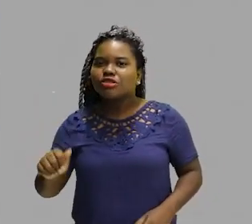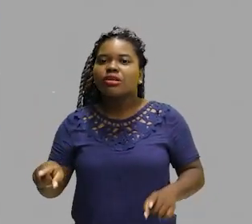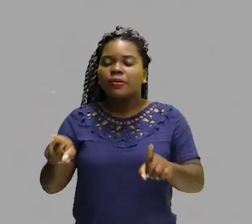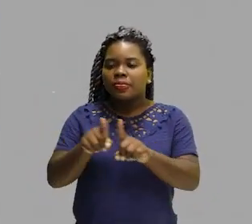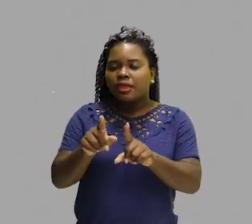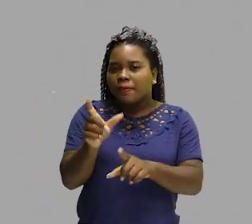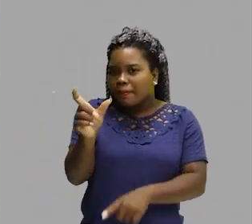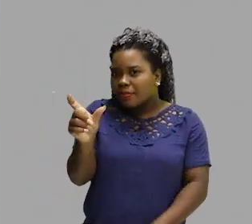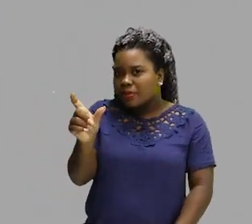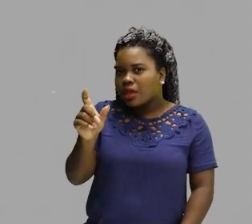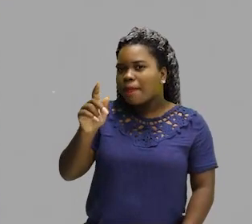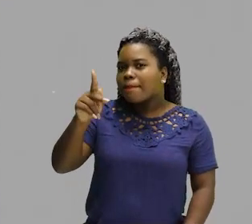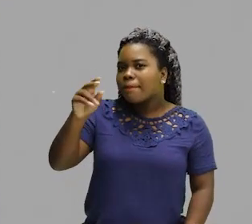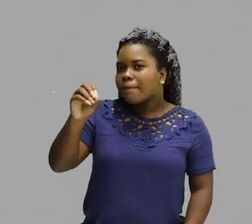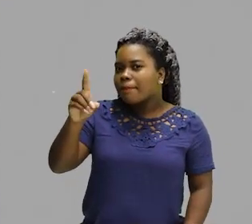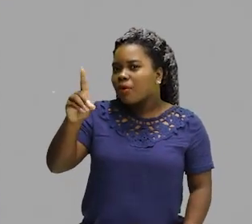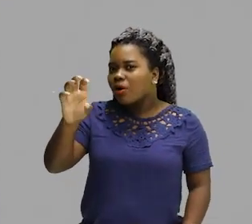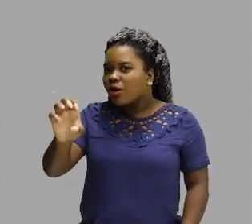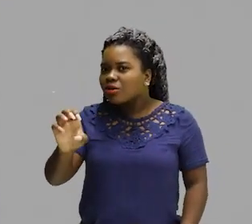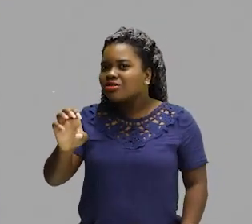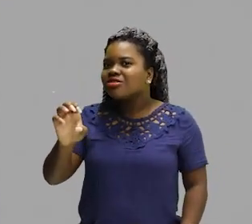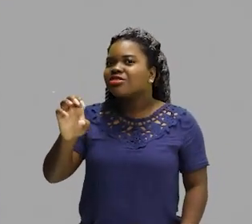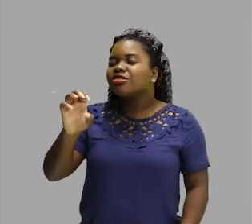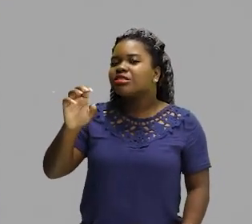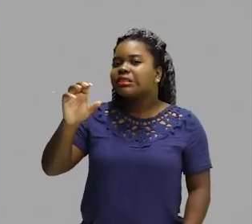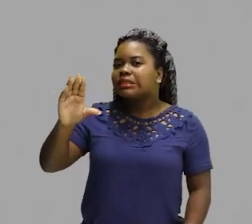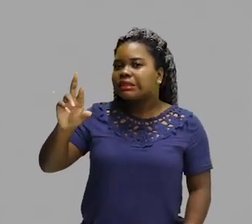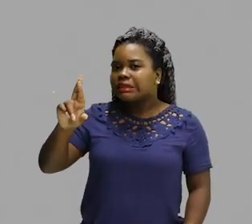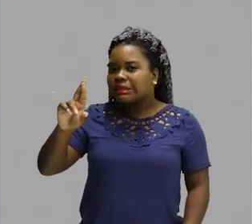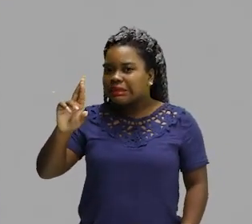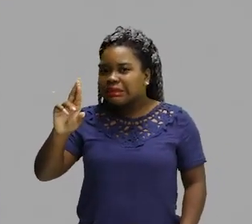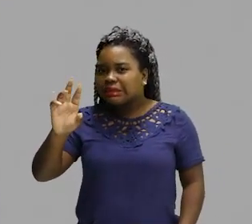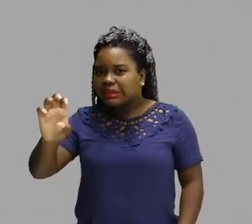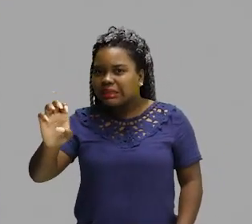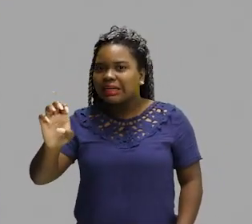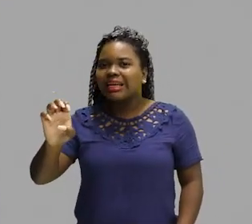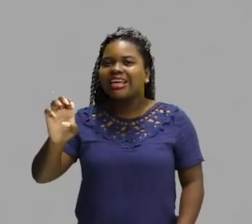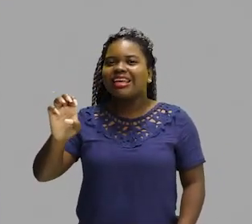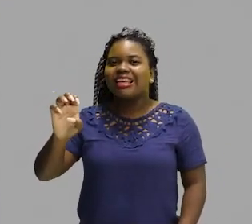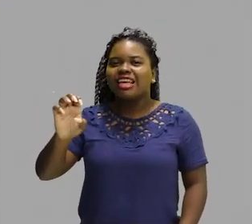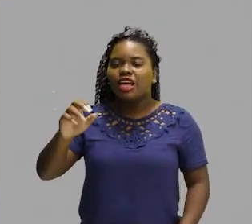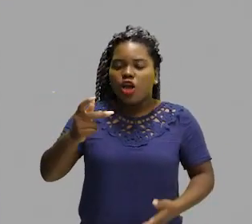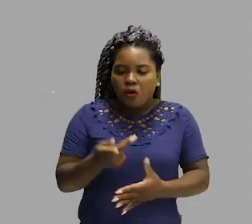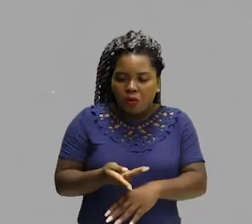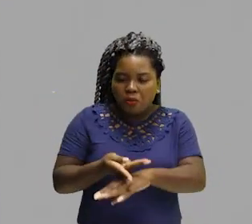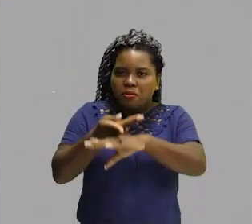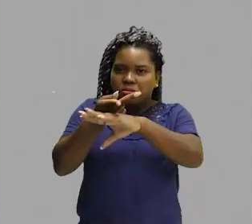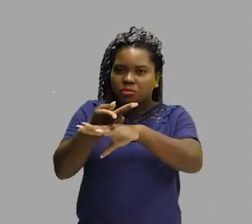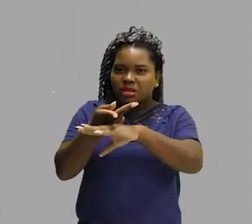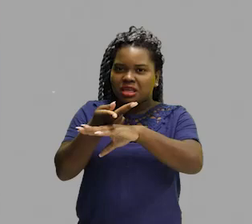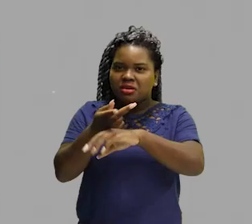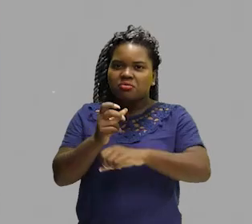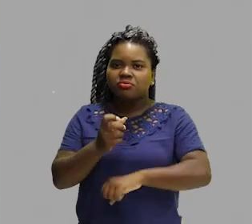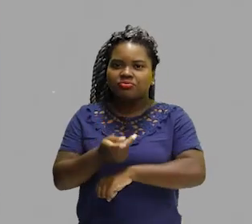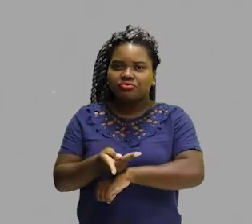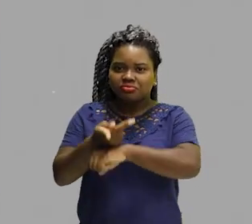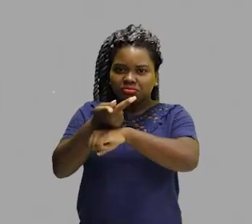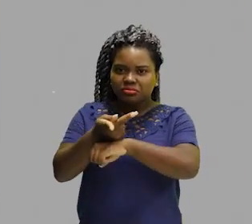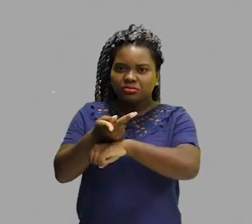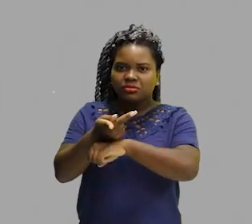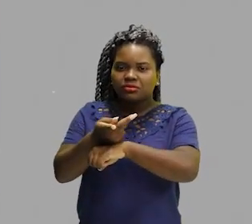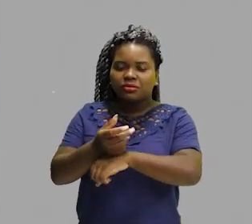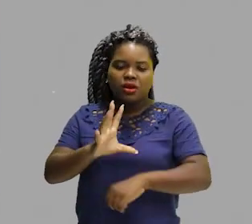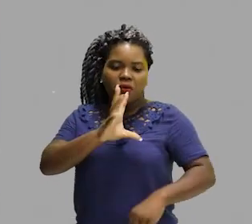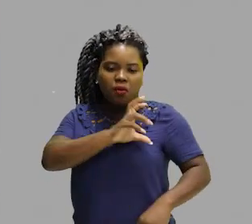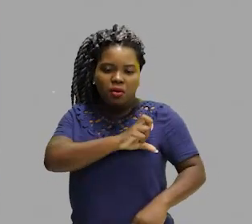você merece um prêmio de mulher mais bandida do mundo, um amor mais bandido do mundo, vagabundo, são